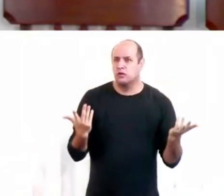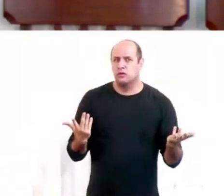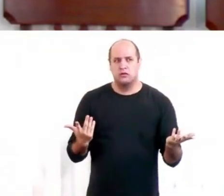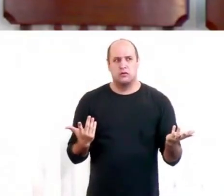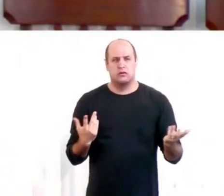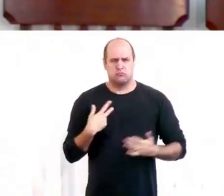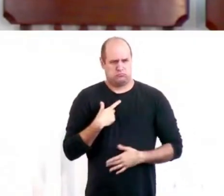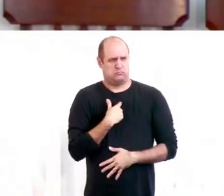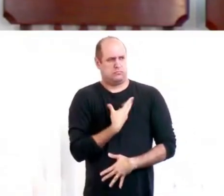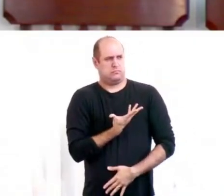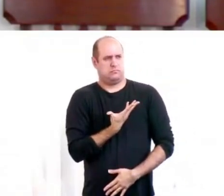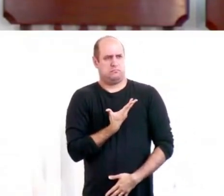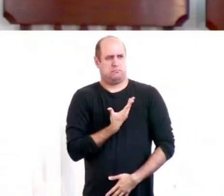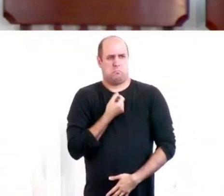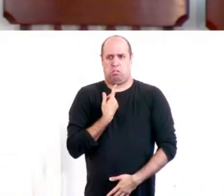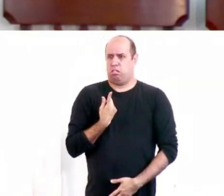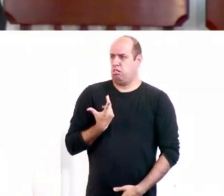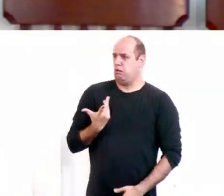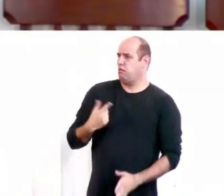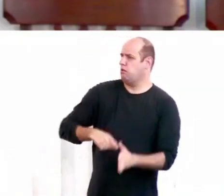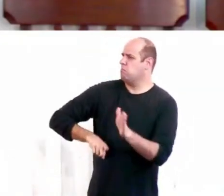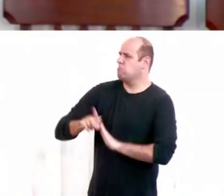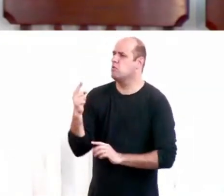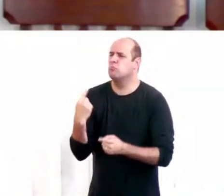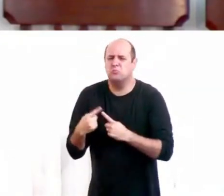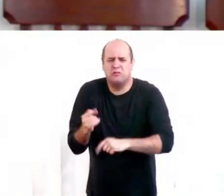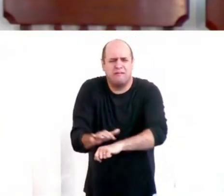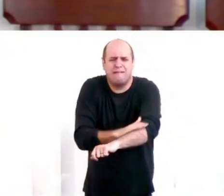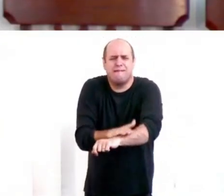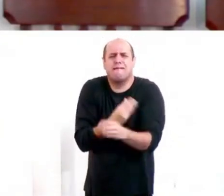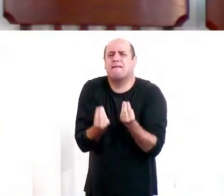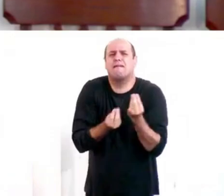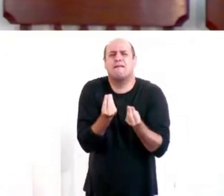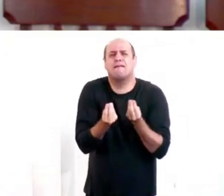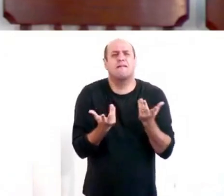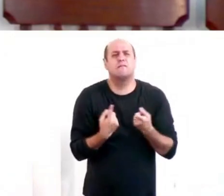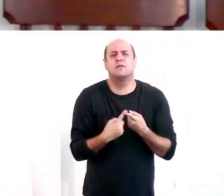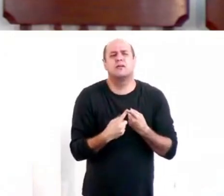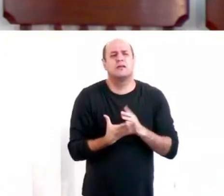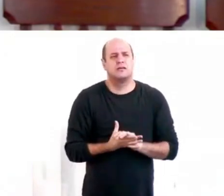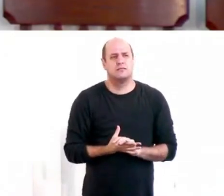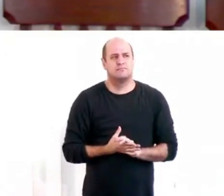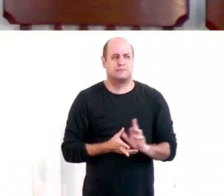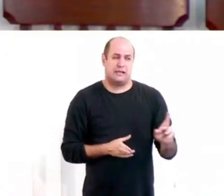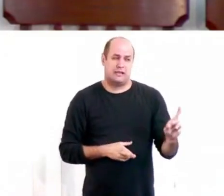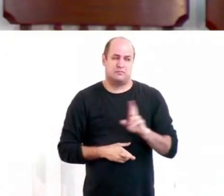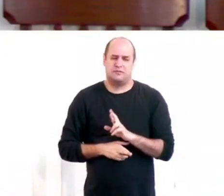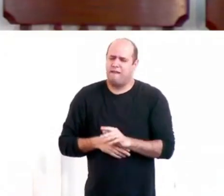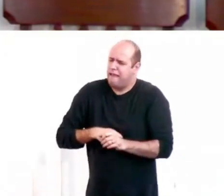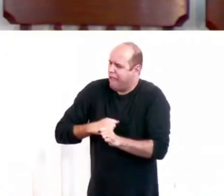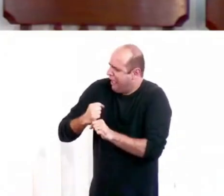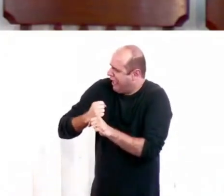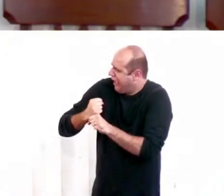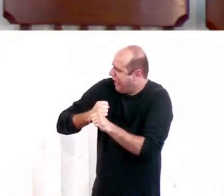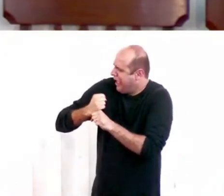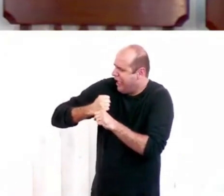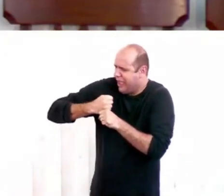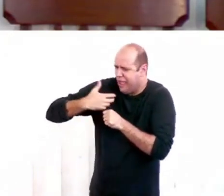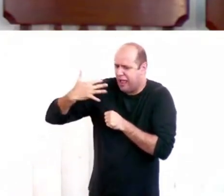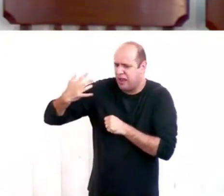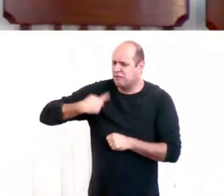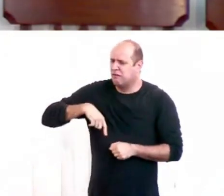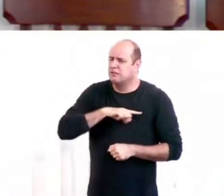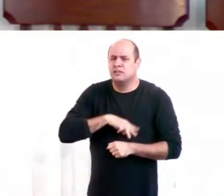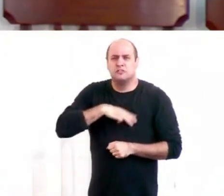eles e perguntei, por que vocês estão tão emocionados? Eles falaram, há muitos anos, nós como missionários não